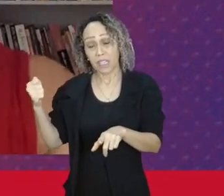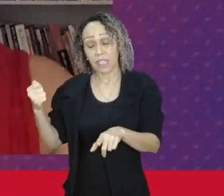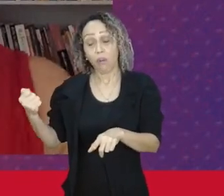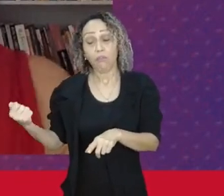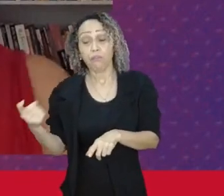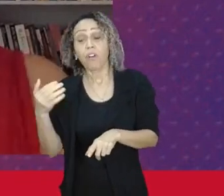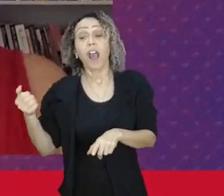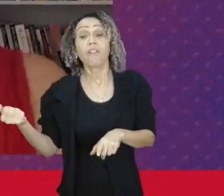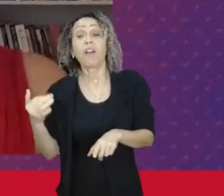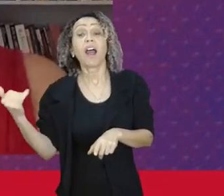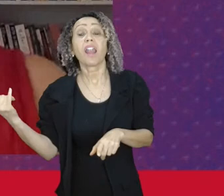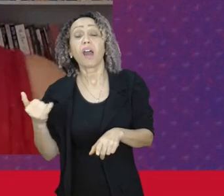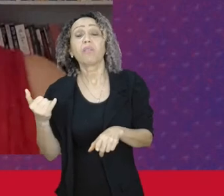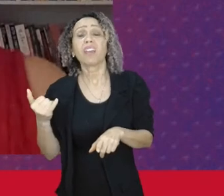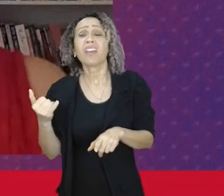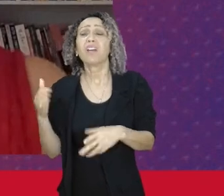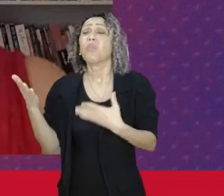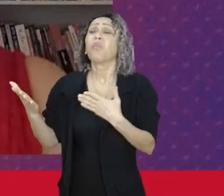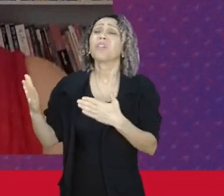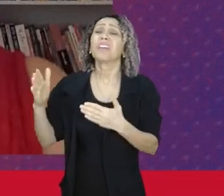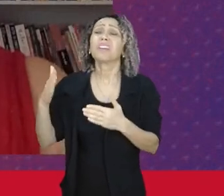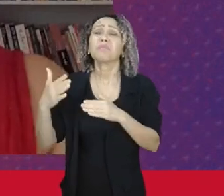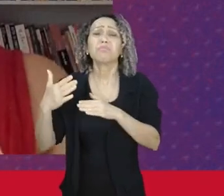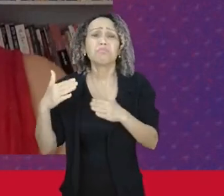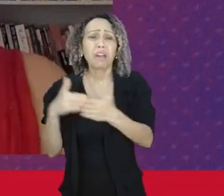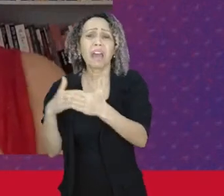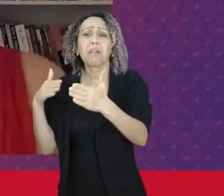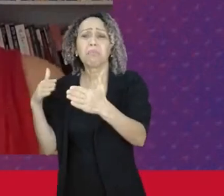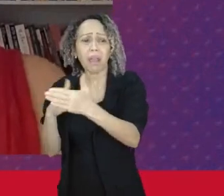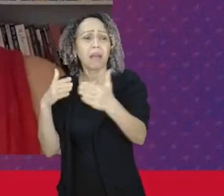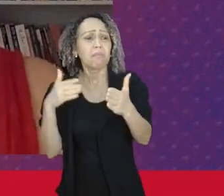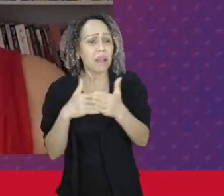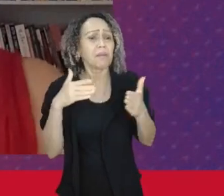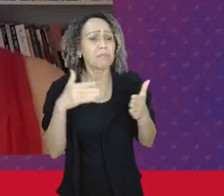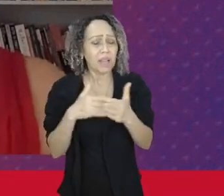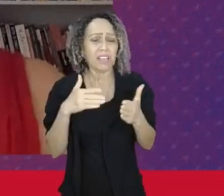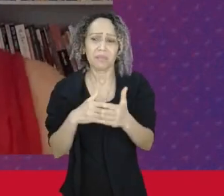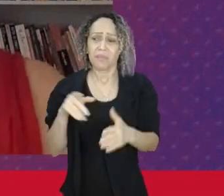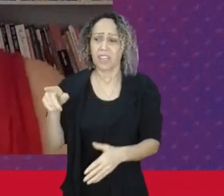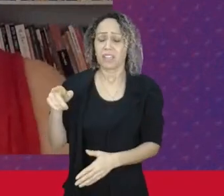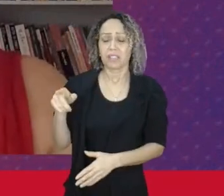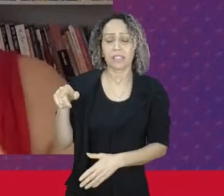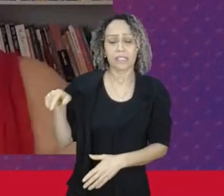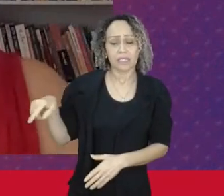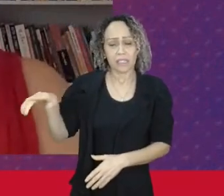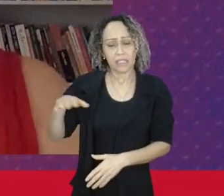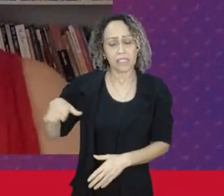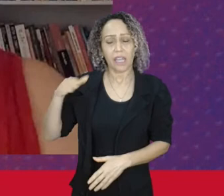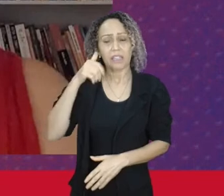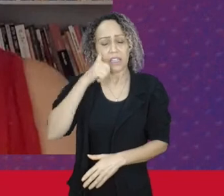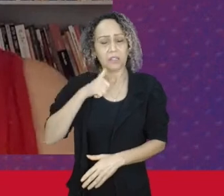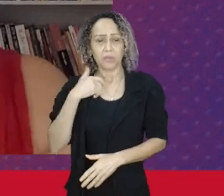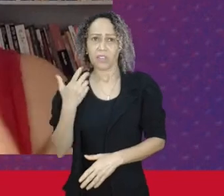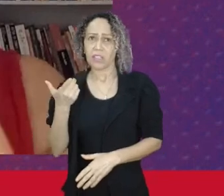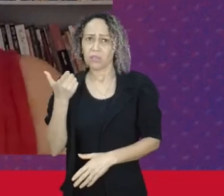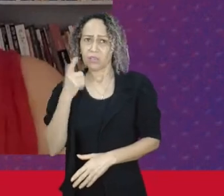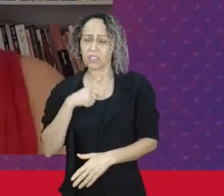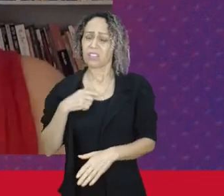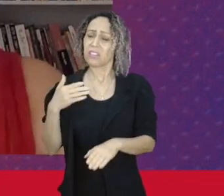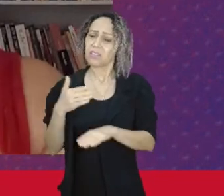cidades trazem para essa convivência. E, obviamente, não podemos ter só mulheres